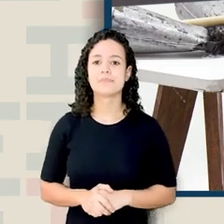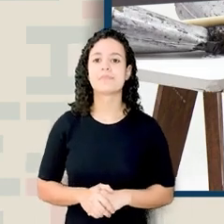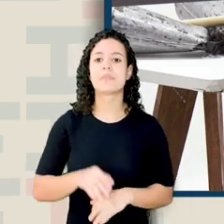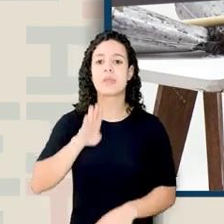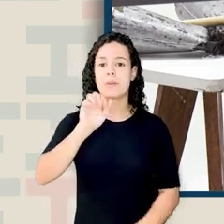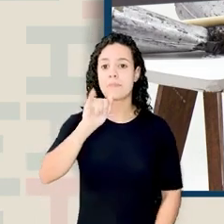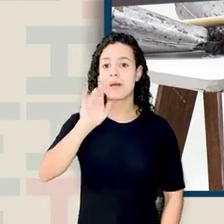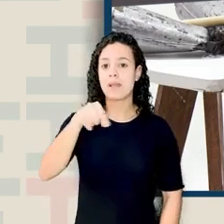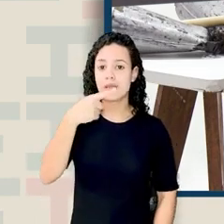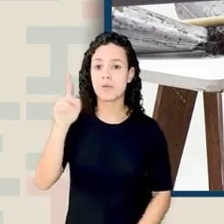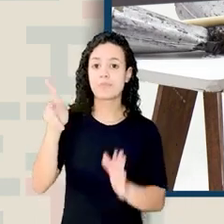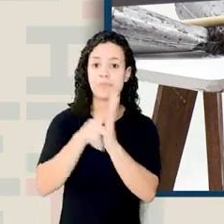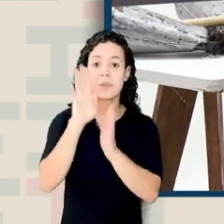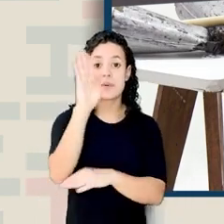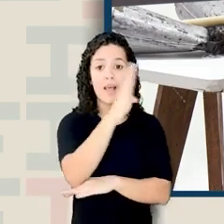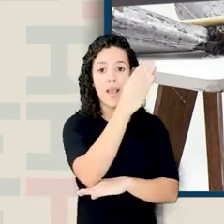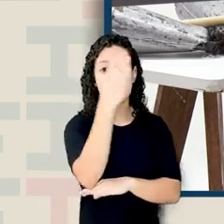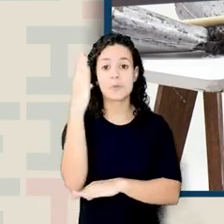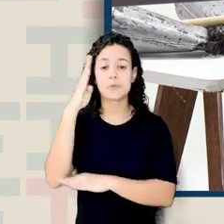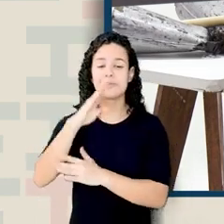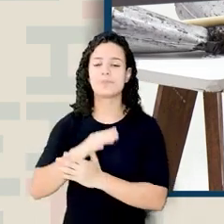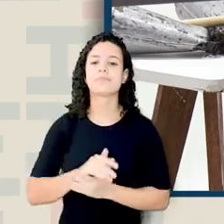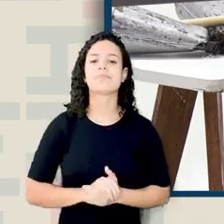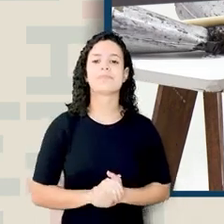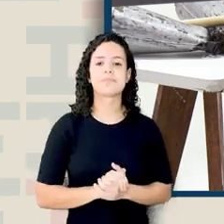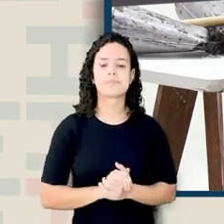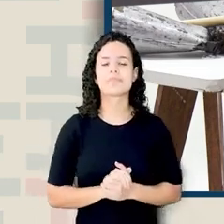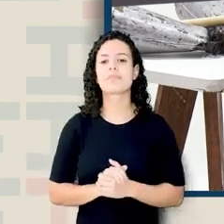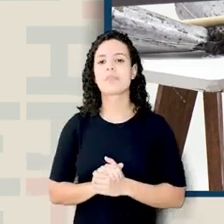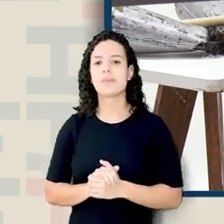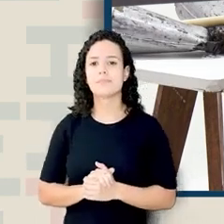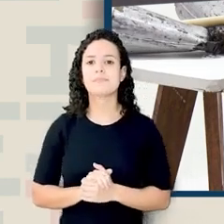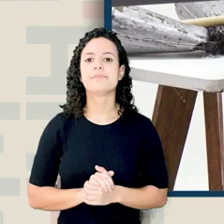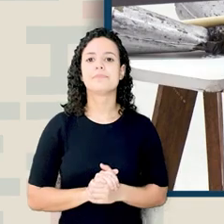Baião de maracatu.